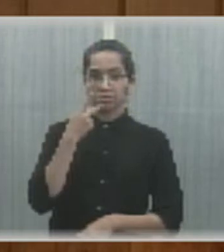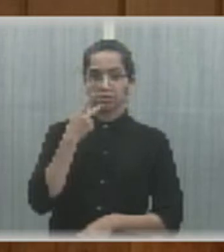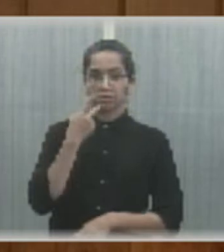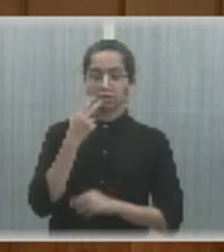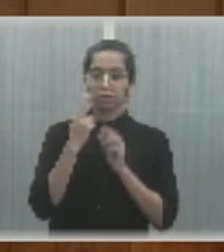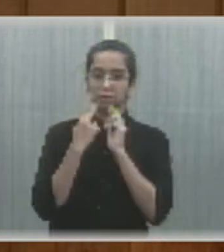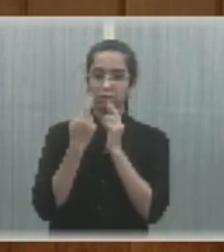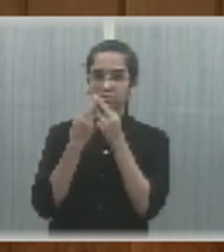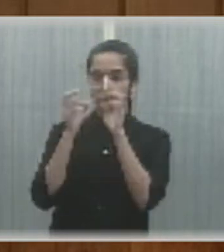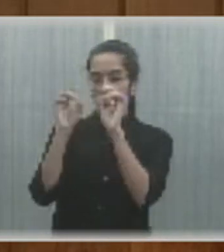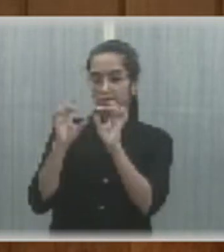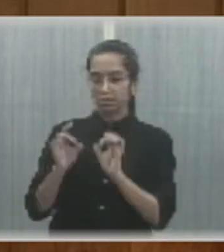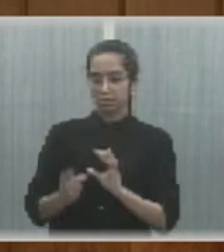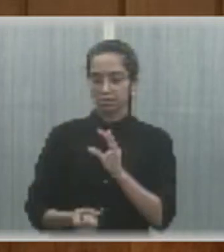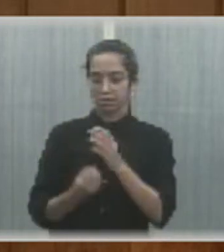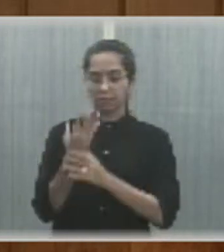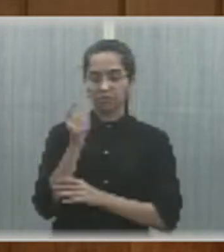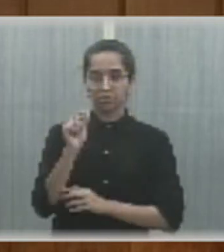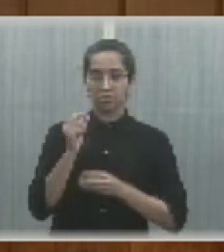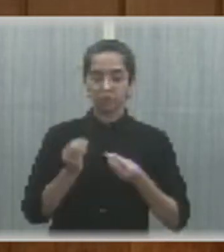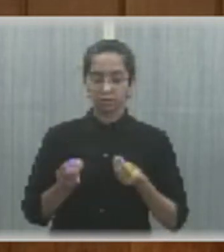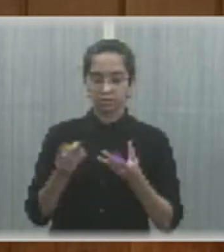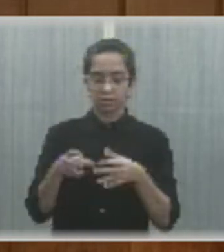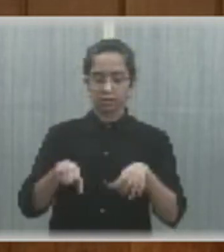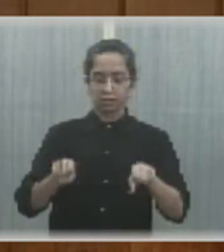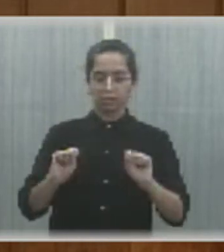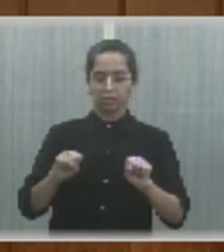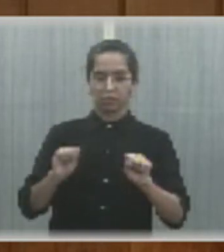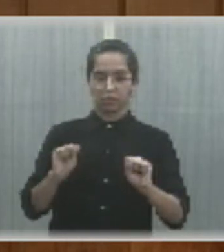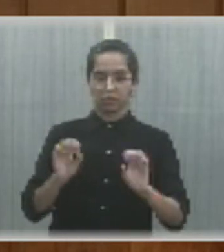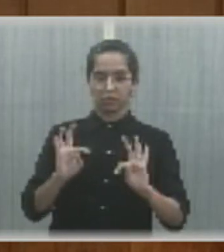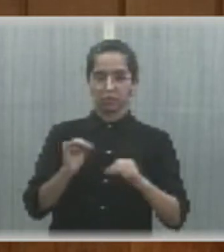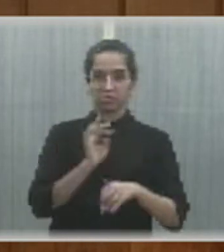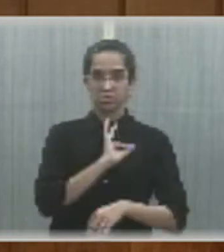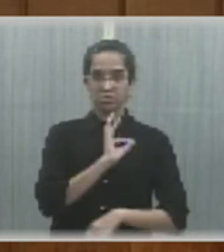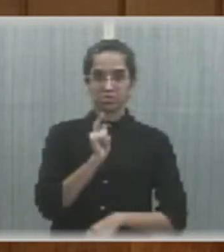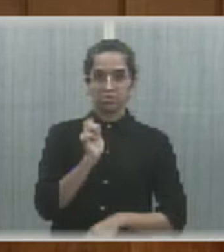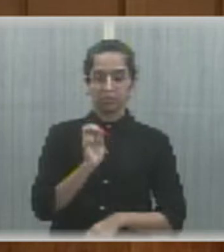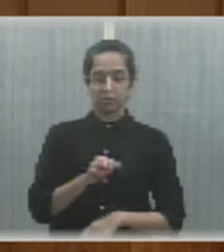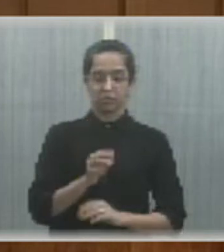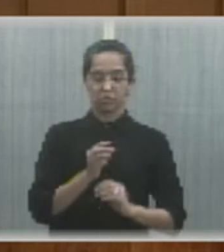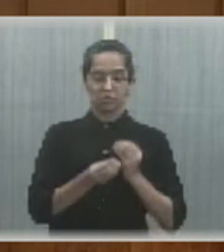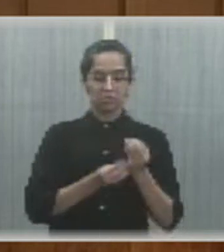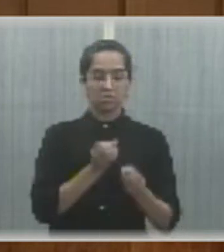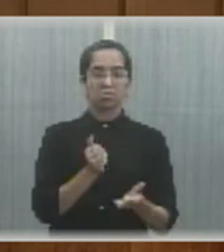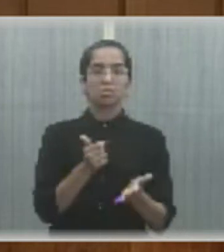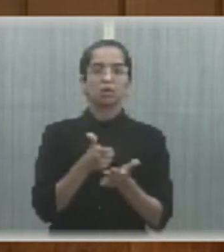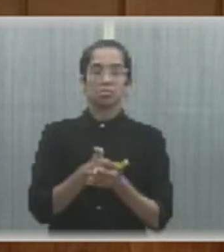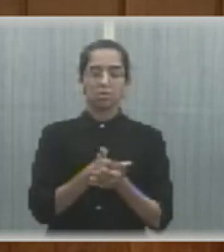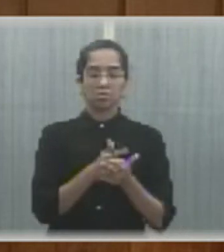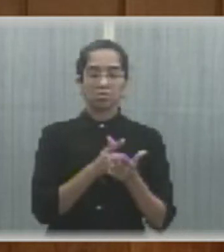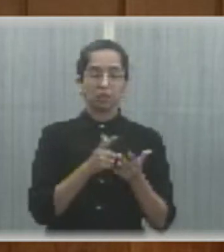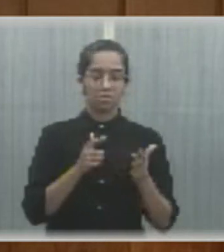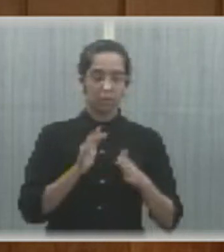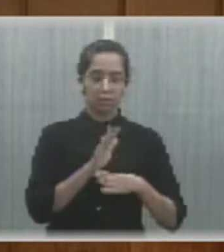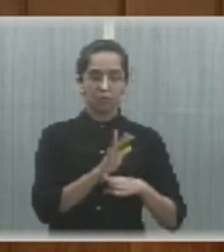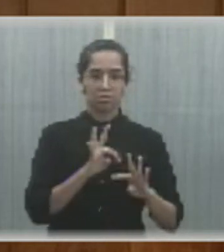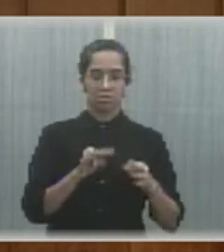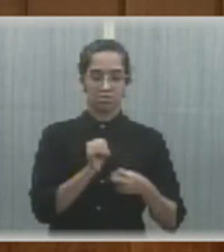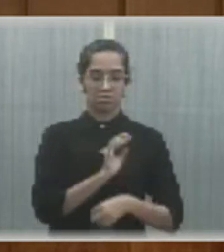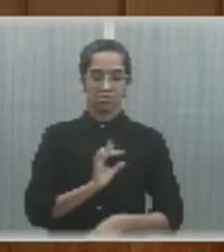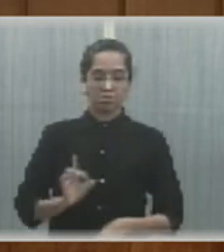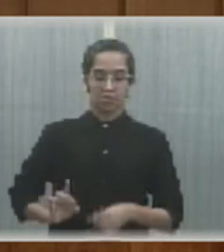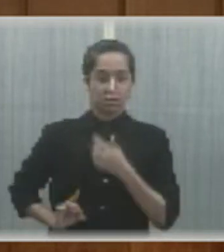de motocicleta à Polícia Militar, adquiridas através de emendas parlamentares, bem como